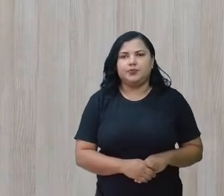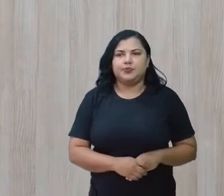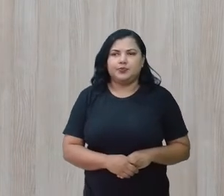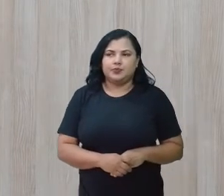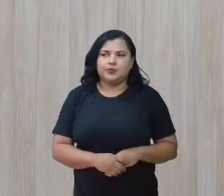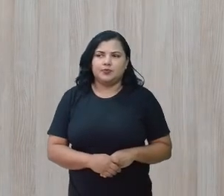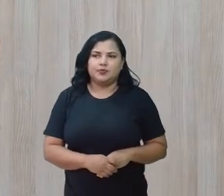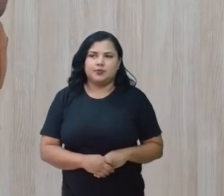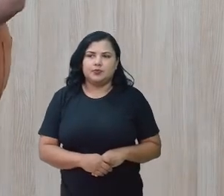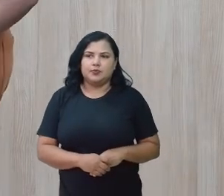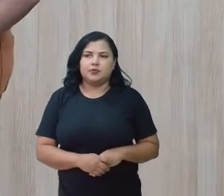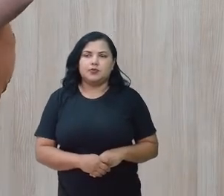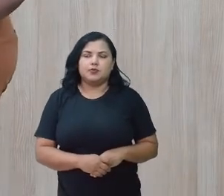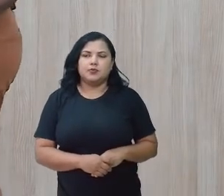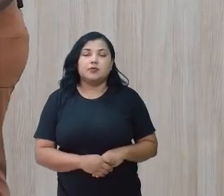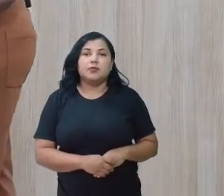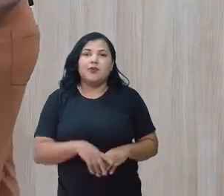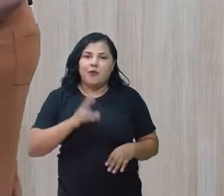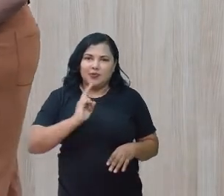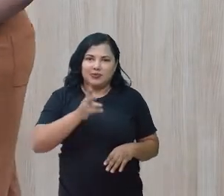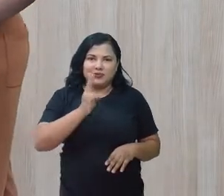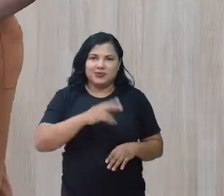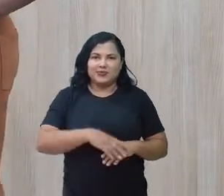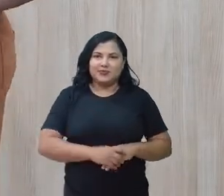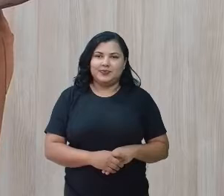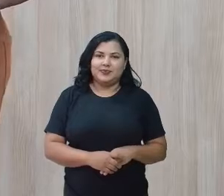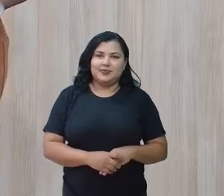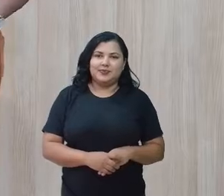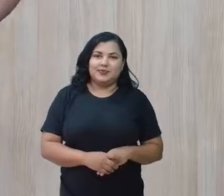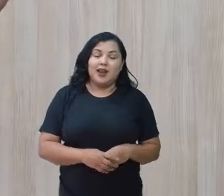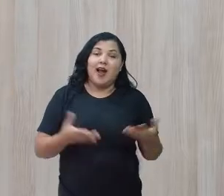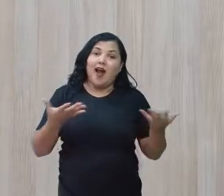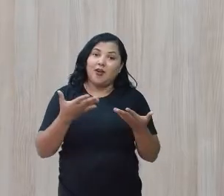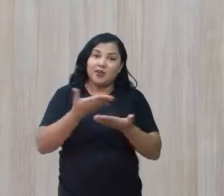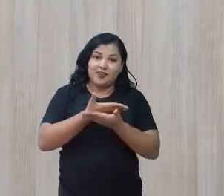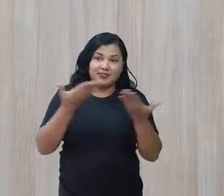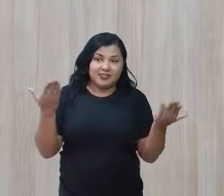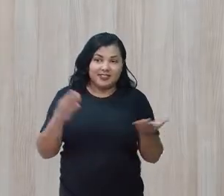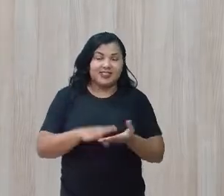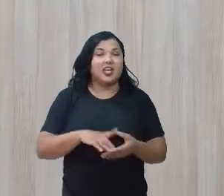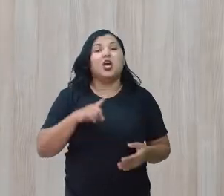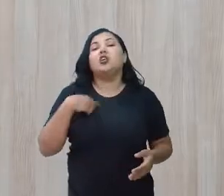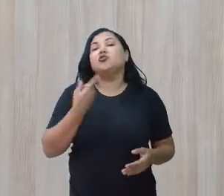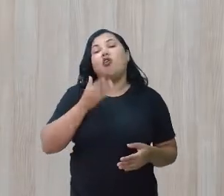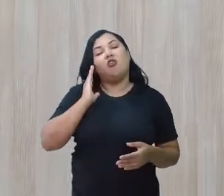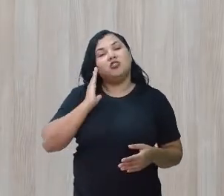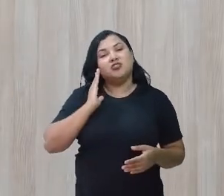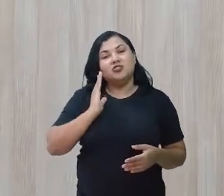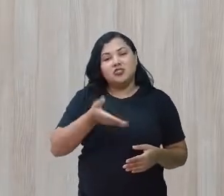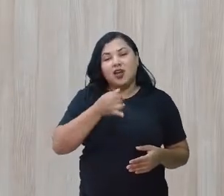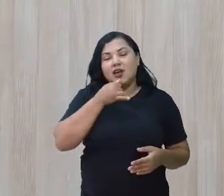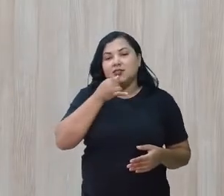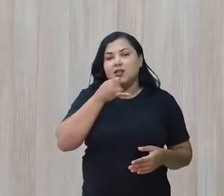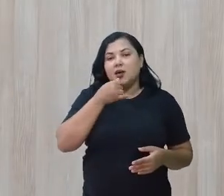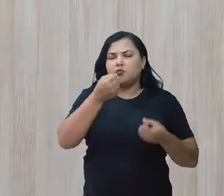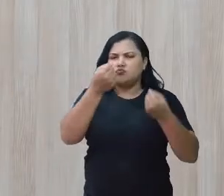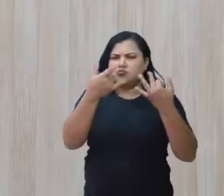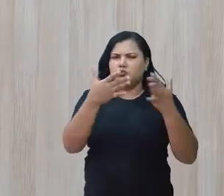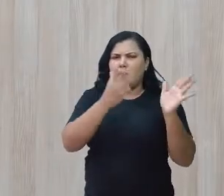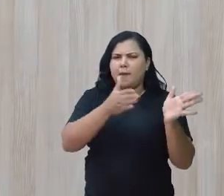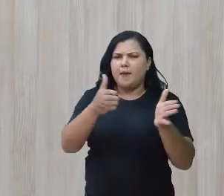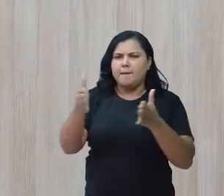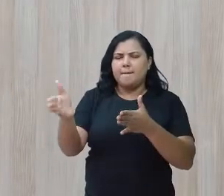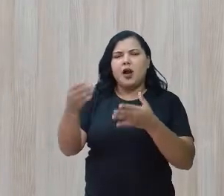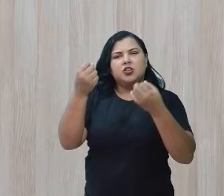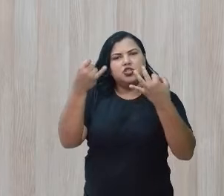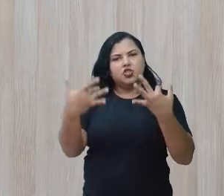prática. Vamos embora. Agora é a vez de vocês, né, minha gente? A gente já rodou aqui, coesão sequencial todinha, já